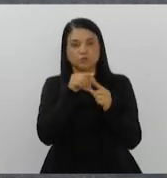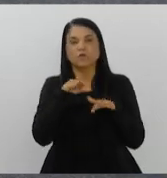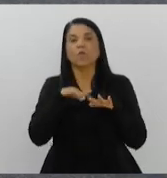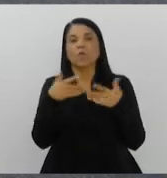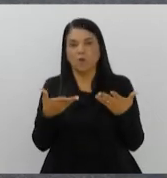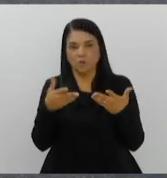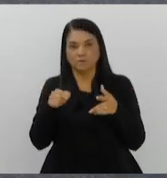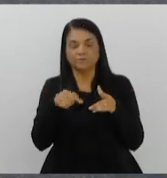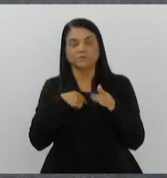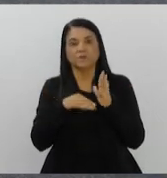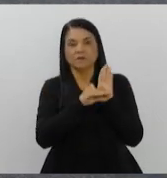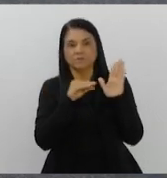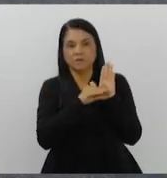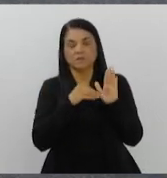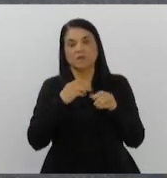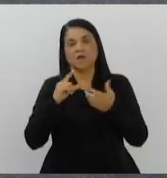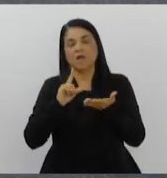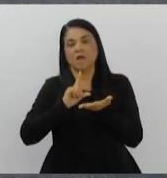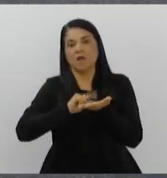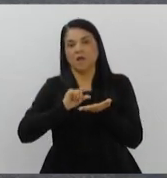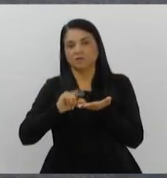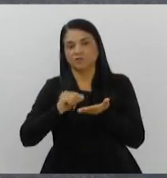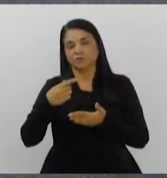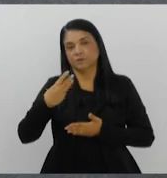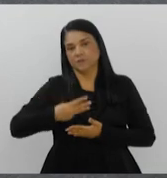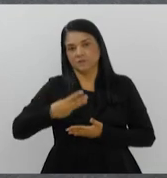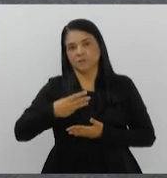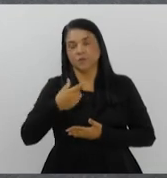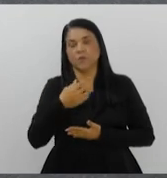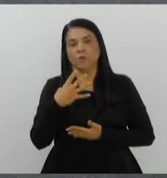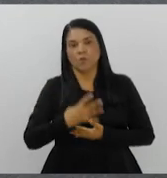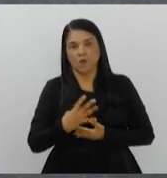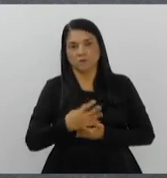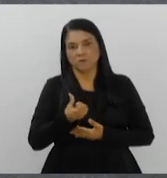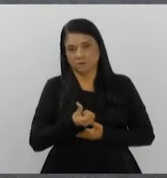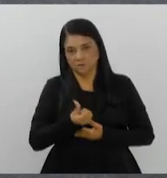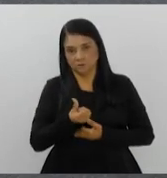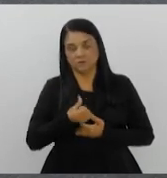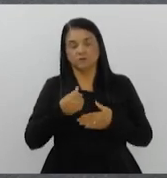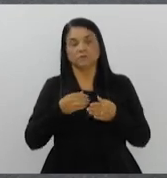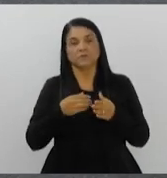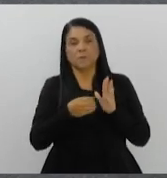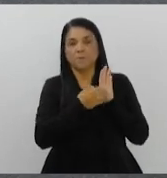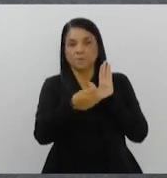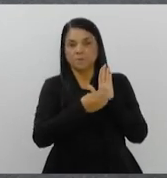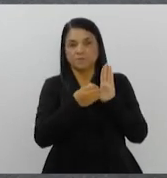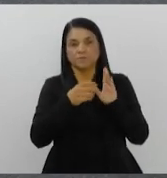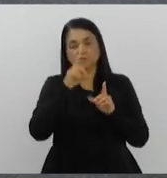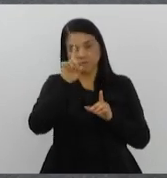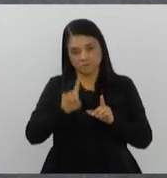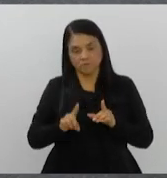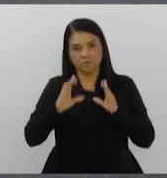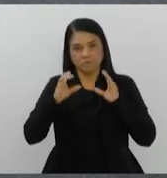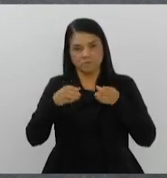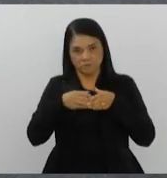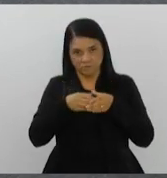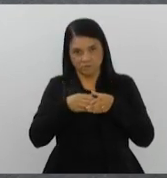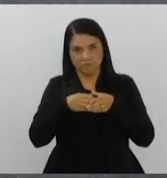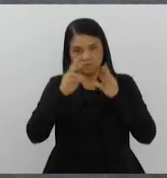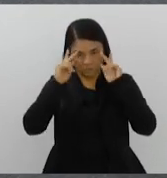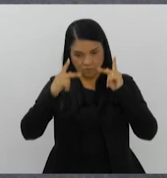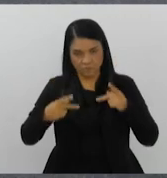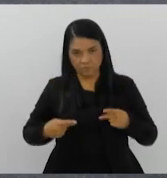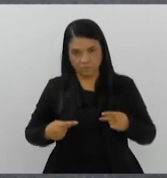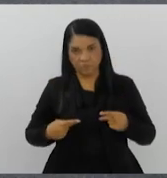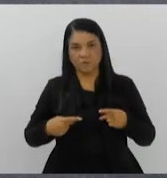emendas são do artigo 3º, 4º e 6º. Então, o parecer da Comissão de Direitos Humanos é favorável com